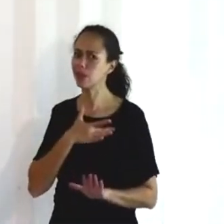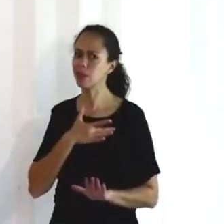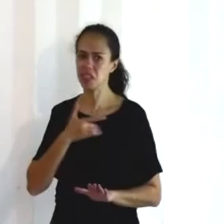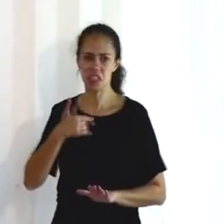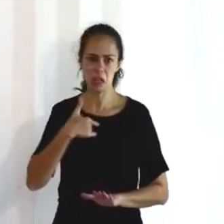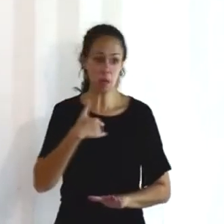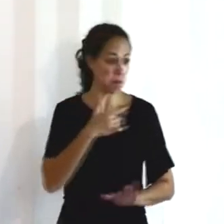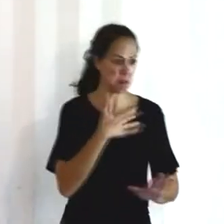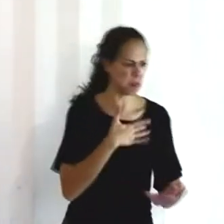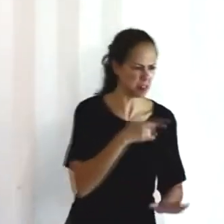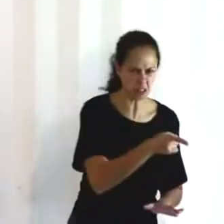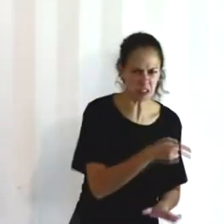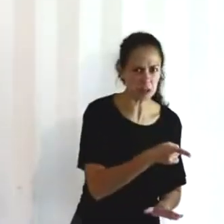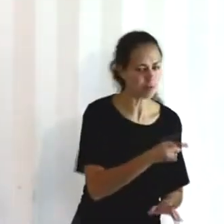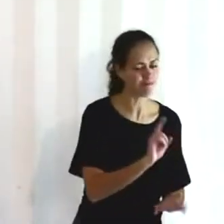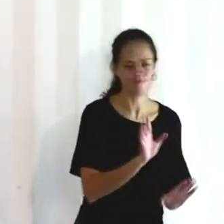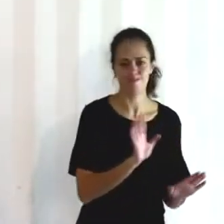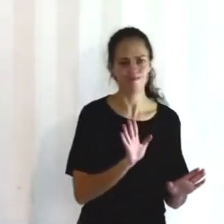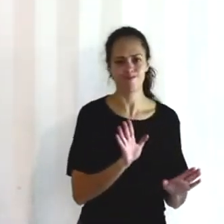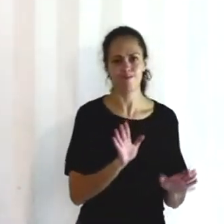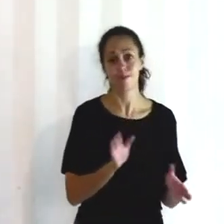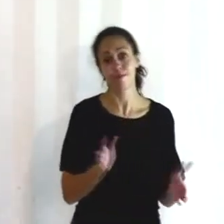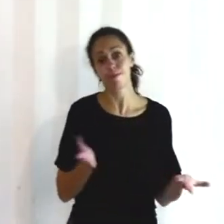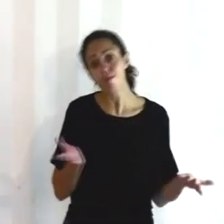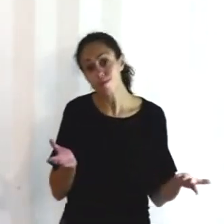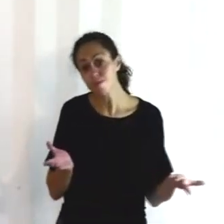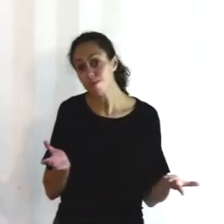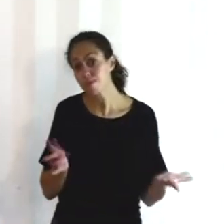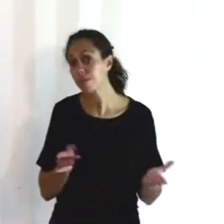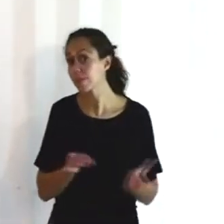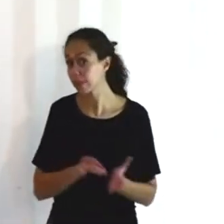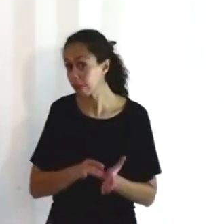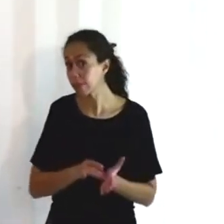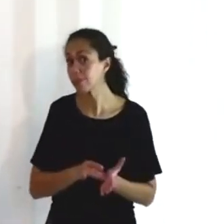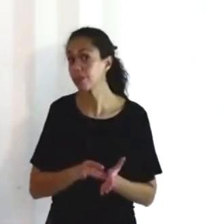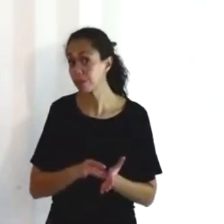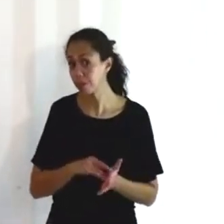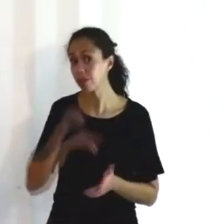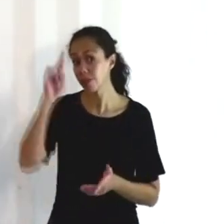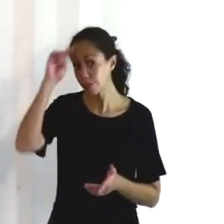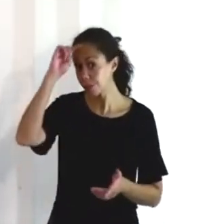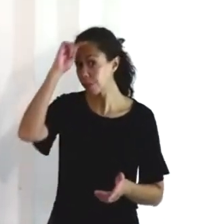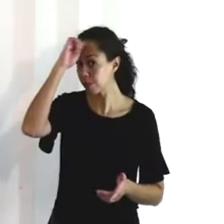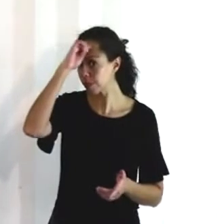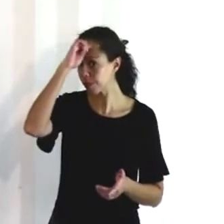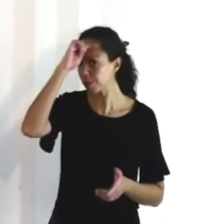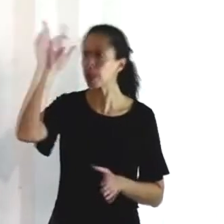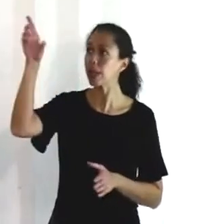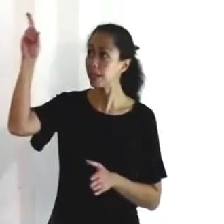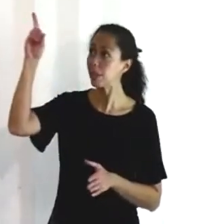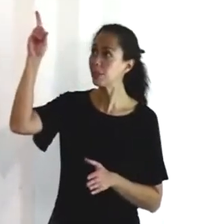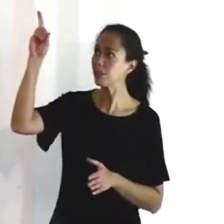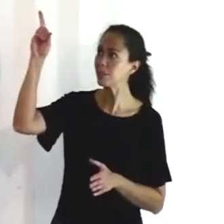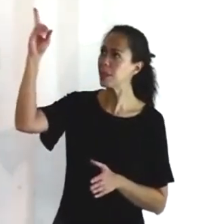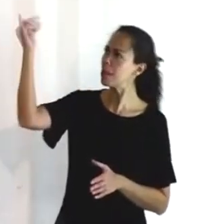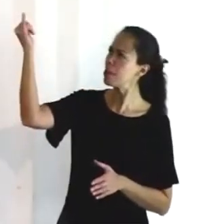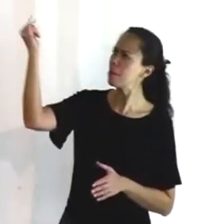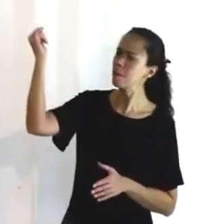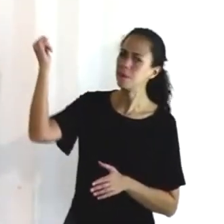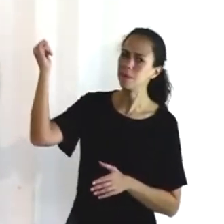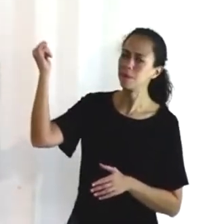verdade dura, mas essa é uma verdade. O Senhor Deus é rico em misericórdia e nós